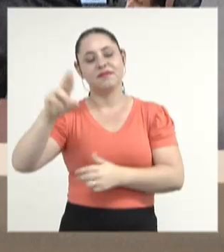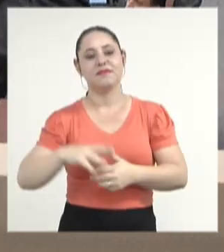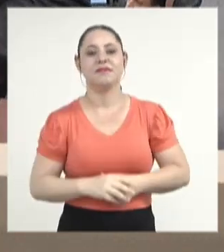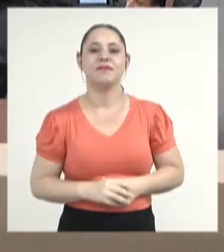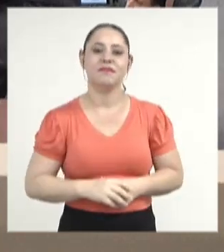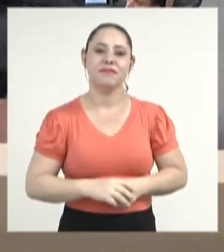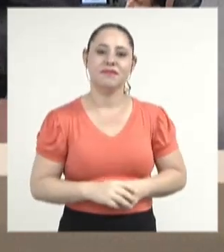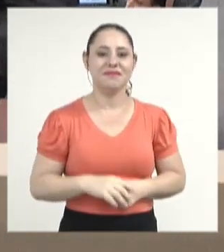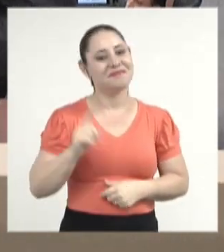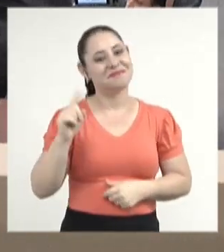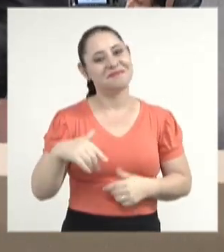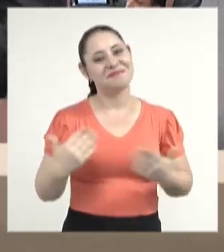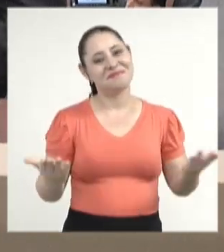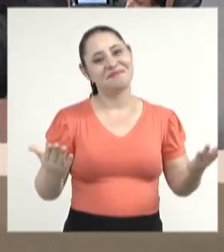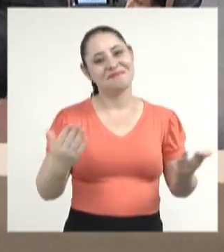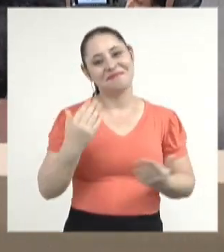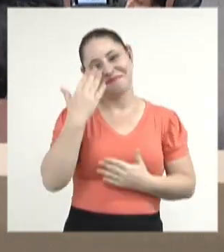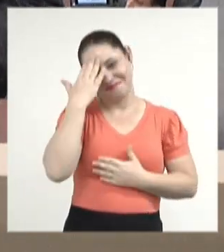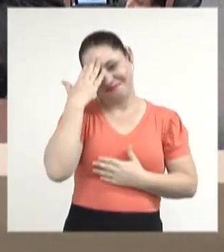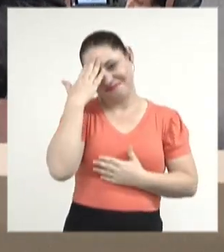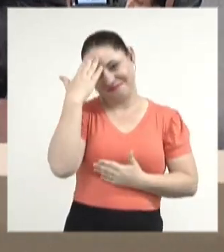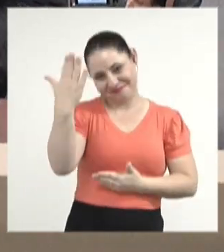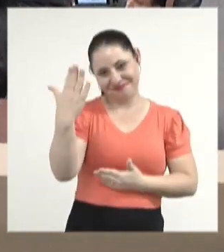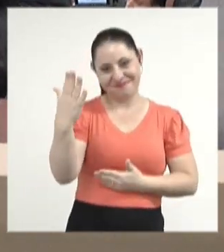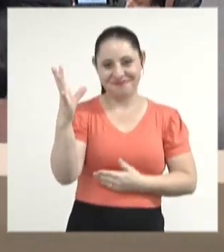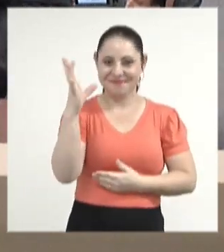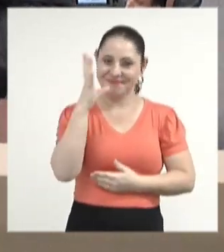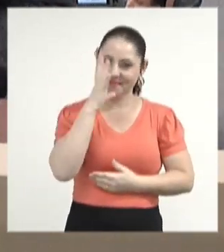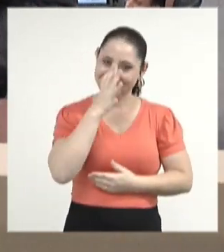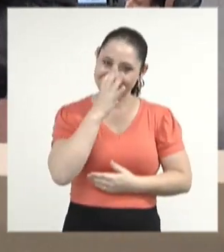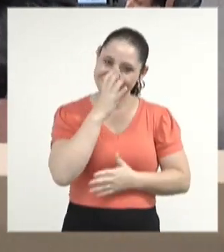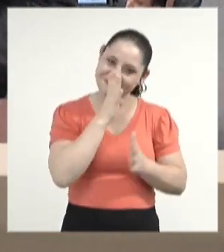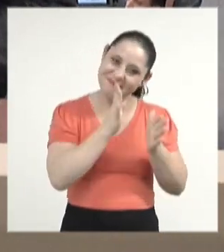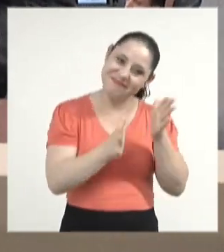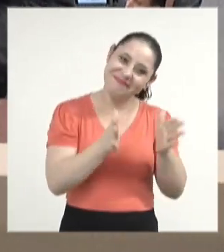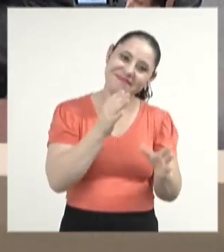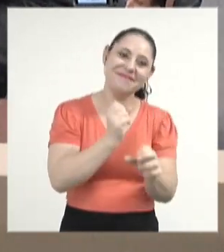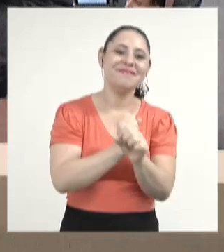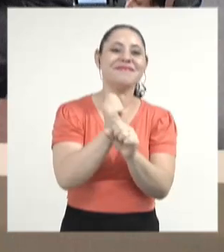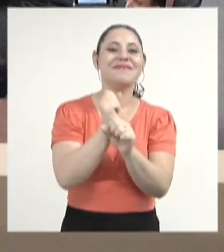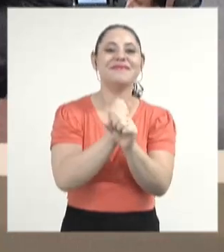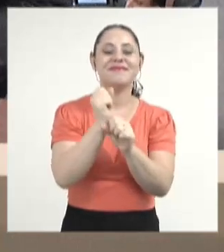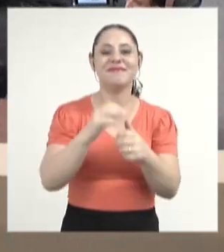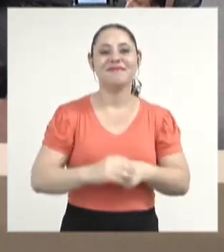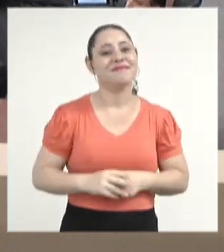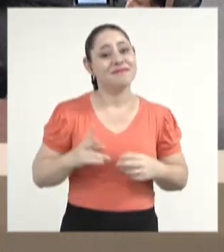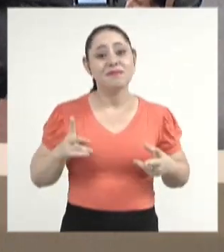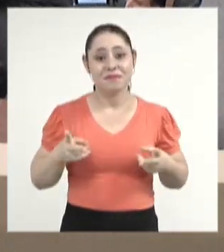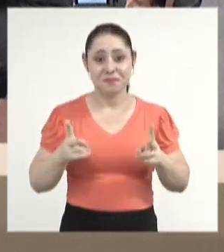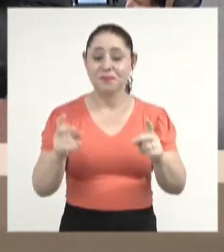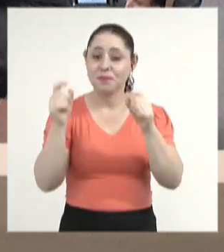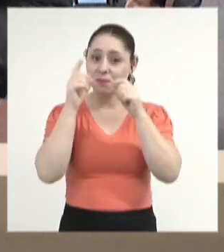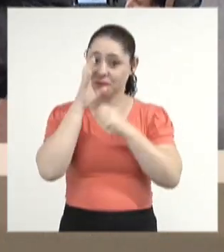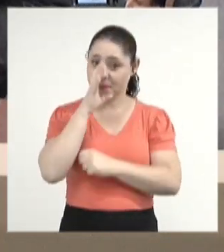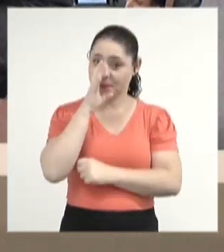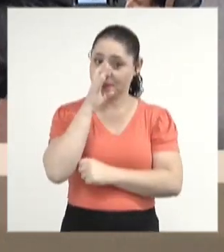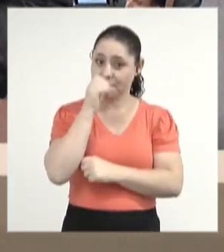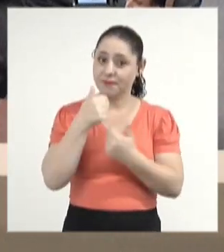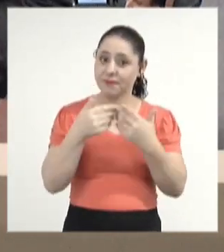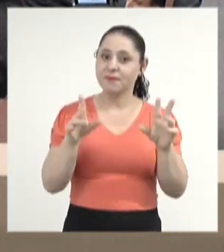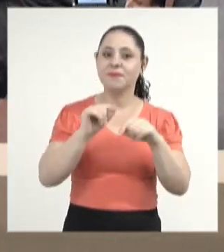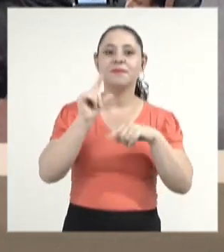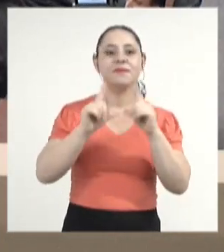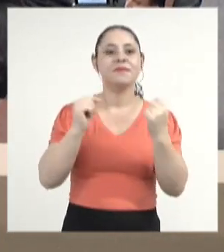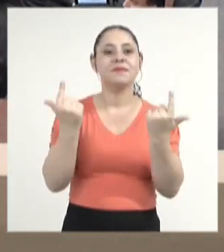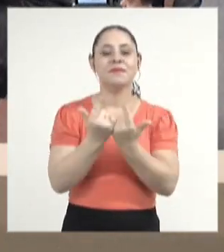al.ms.gov.br. É isso mesmo, muito obrigada pela sua companhia no decorrer desse ano. Continue ligado na nossa